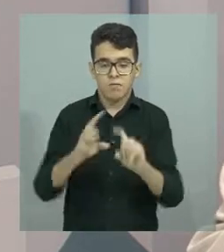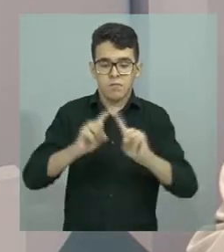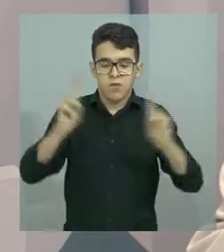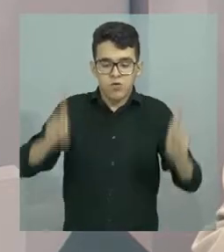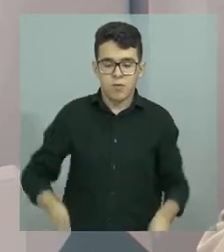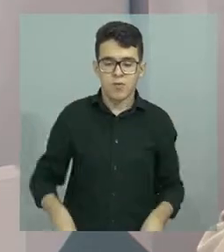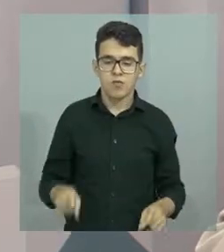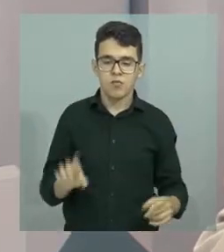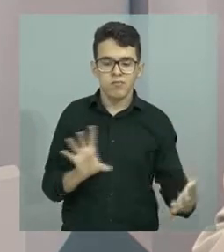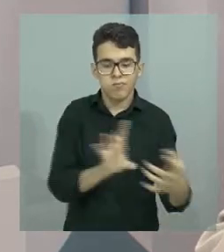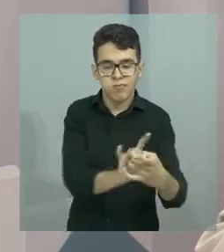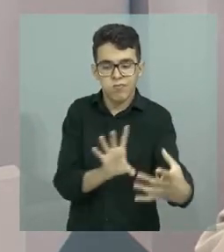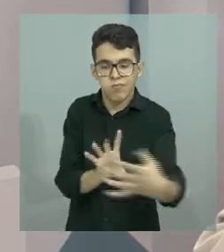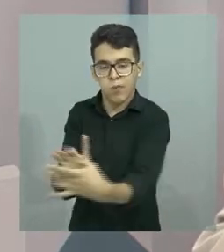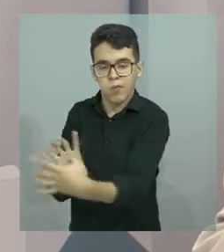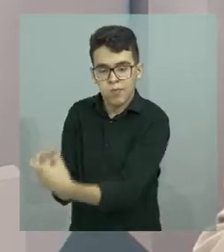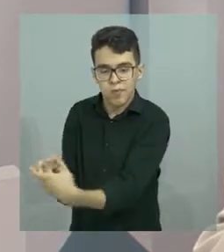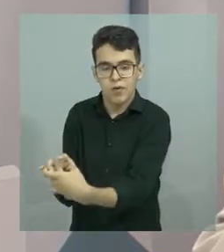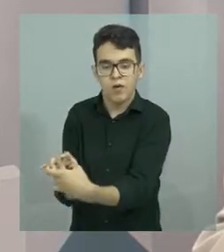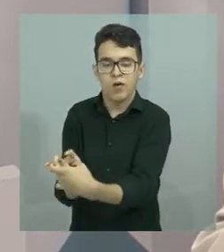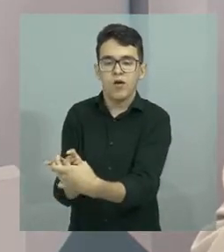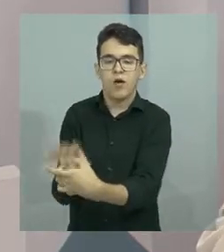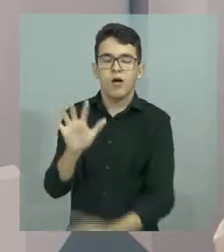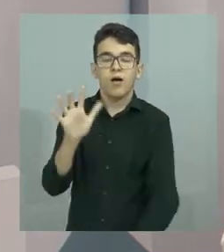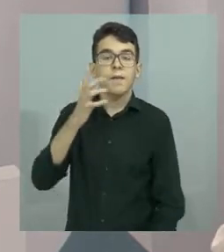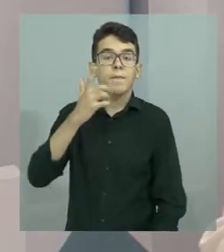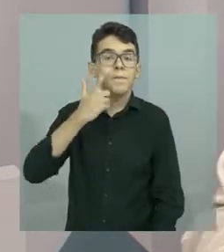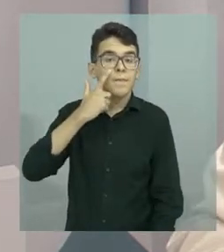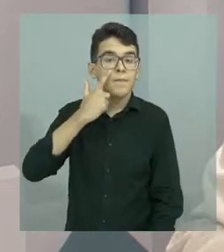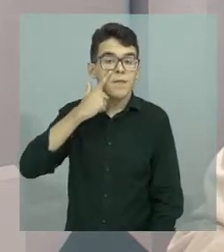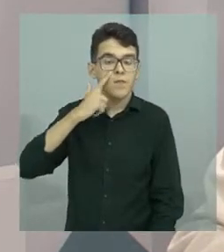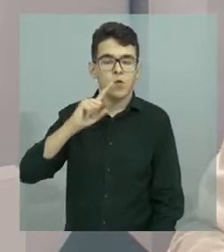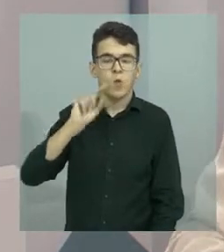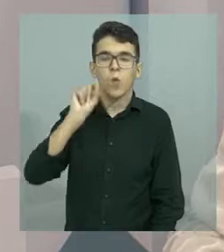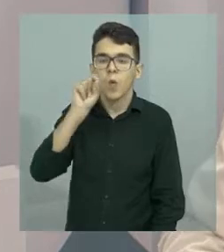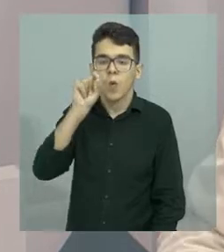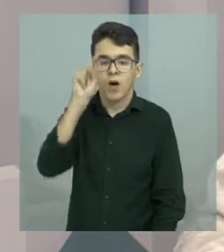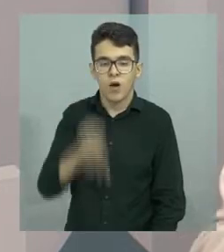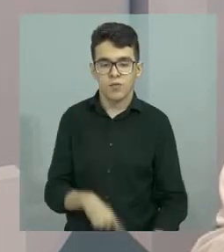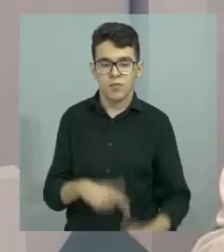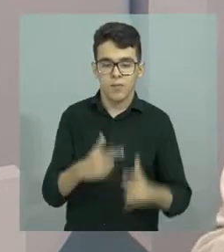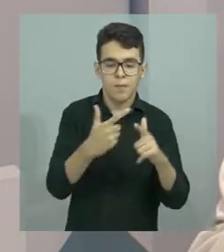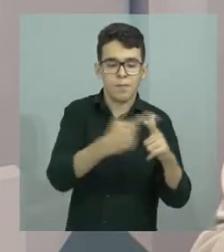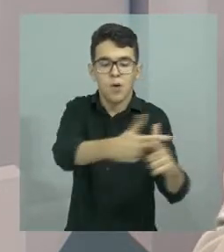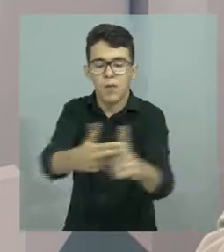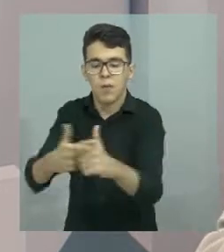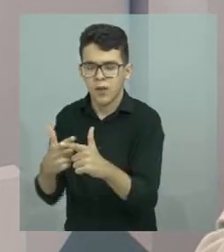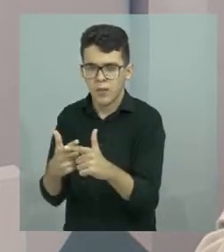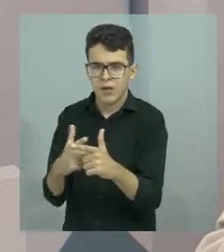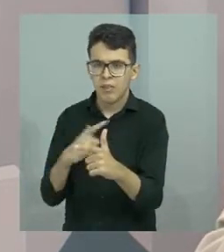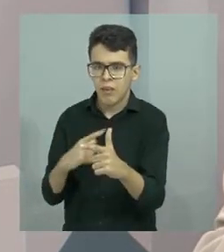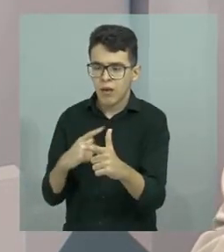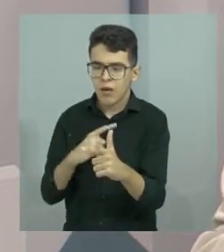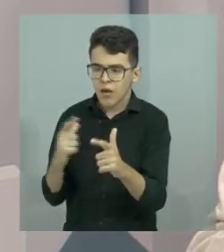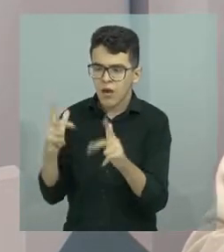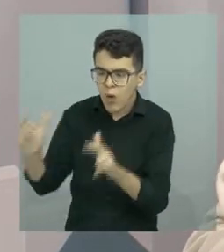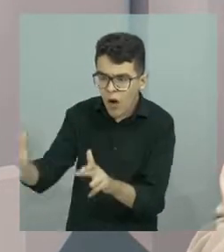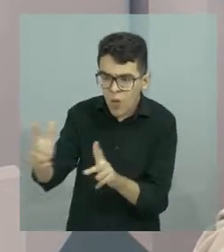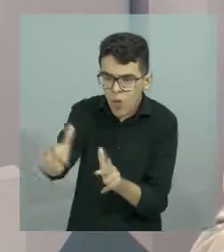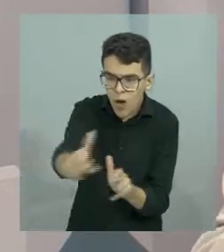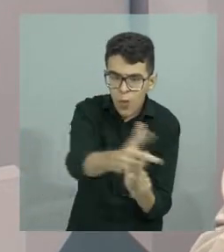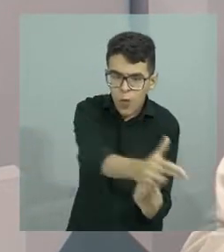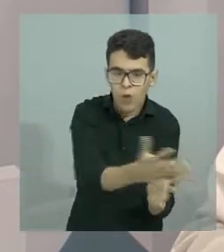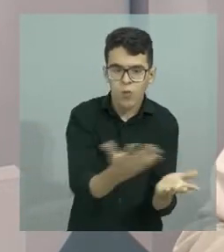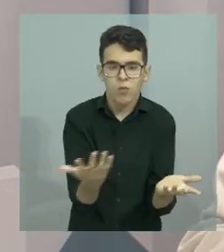integrado, principalmente levando em conta questões, problemas que são comuns a esses municípios e que